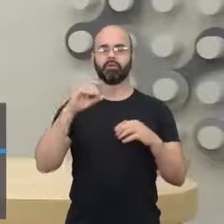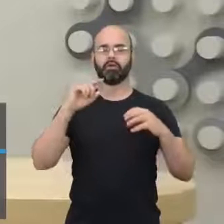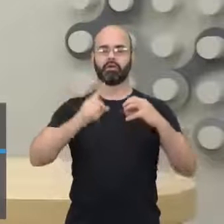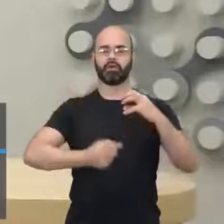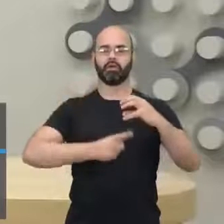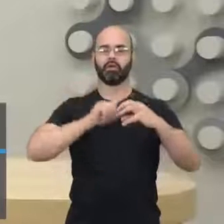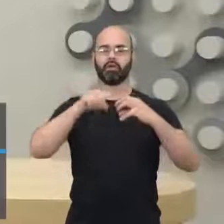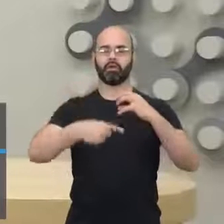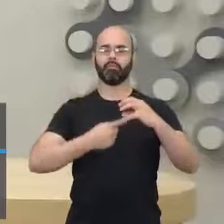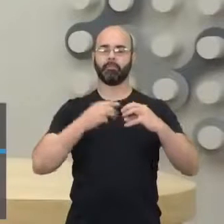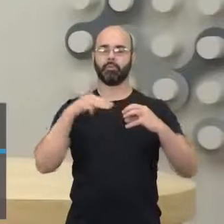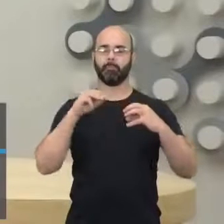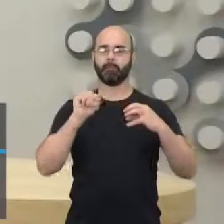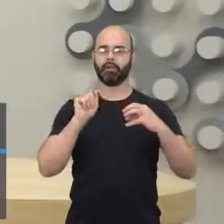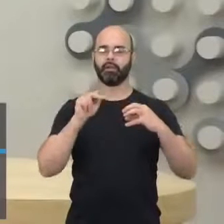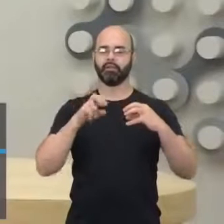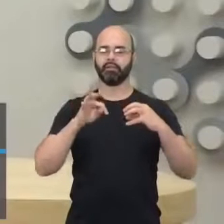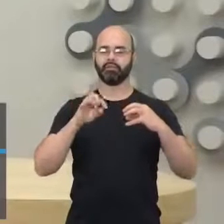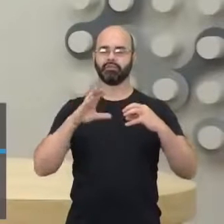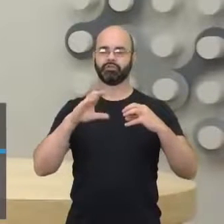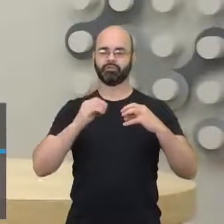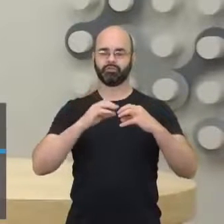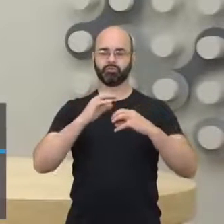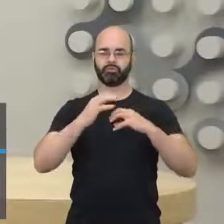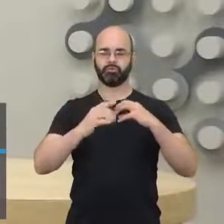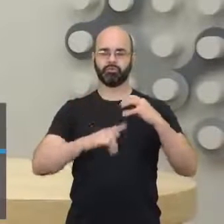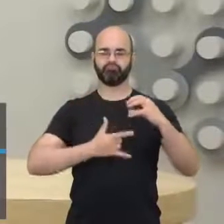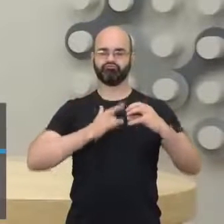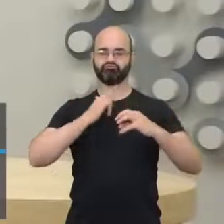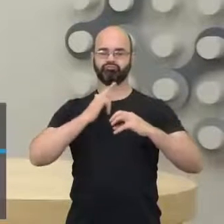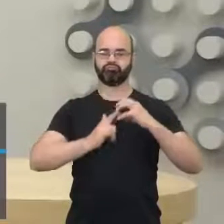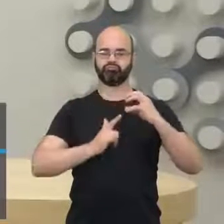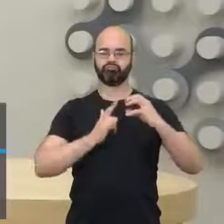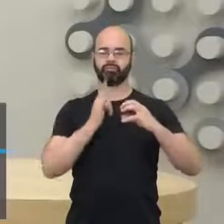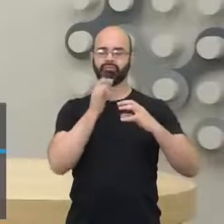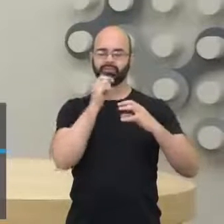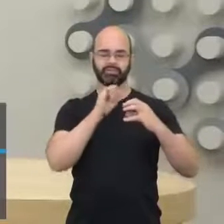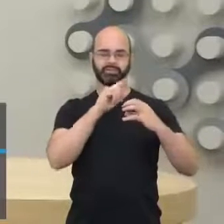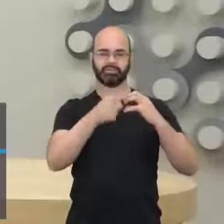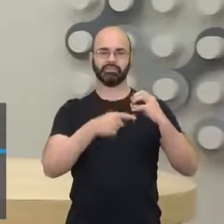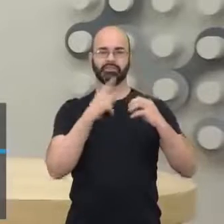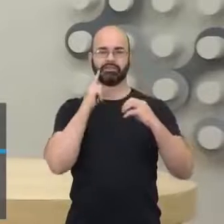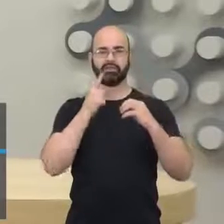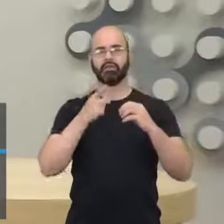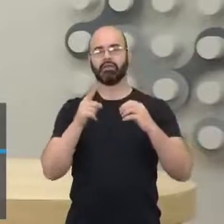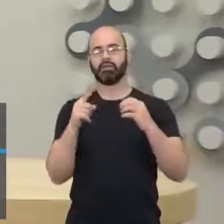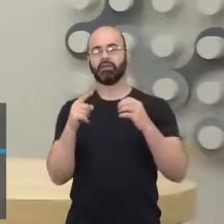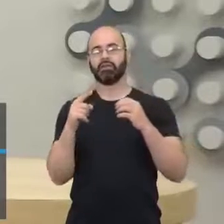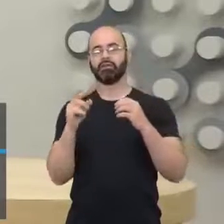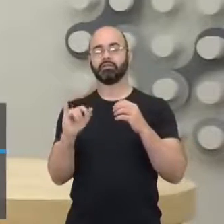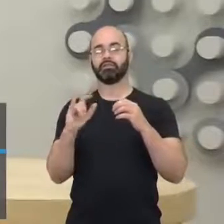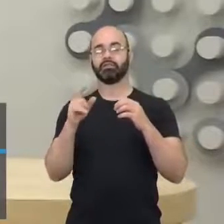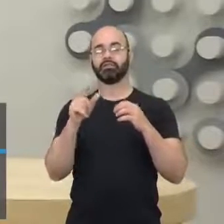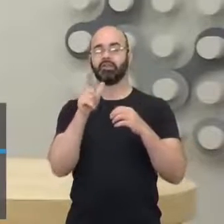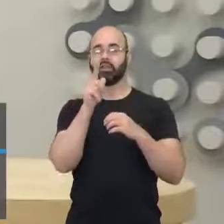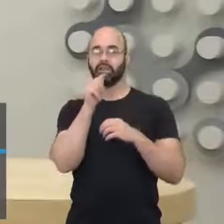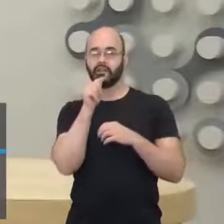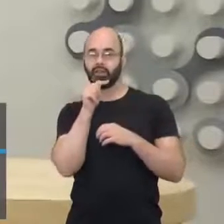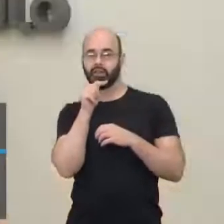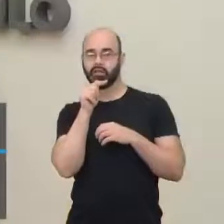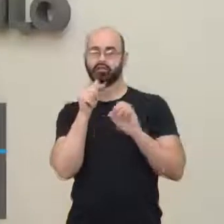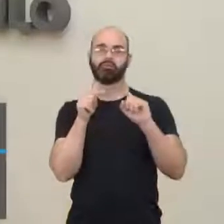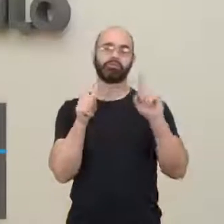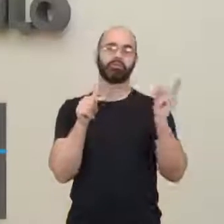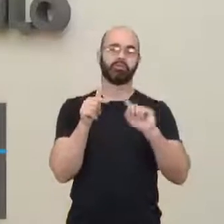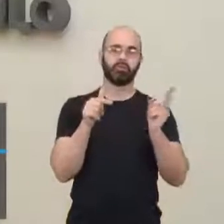Do planeta. Se você tem líquido ali em alguma parte, vai gerar um campo magnético. Se você não tem líquido, não gera. E isso que